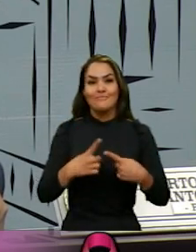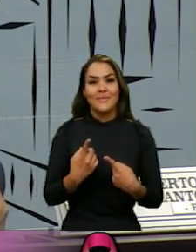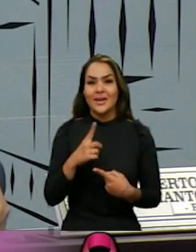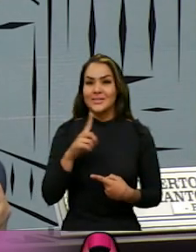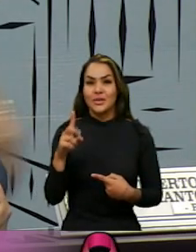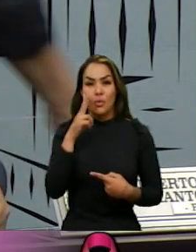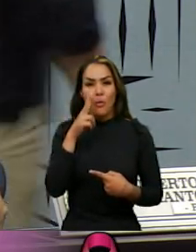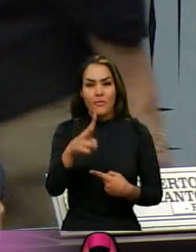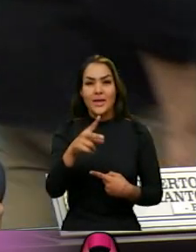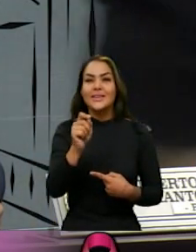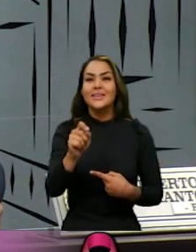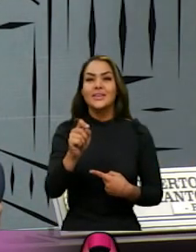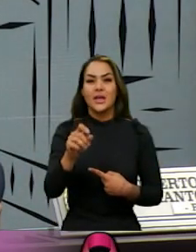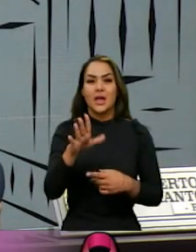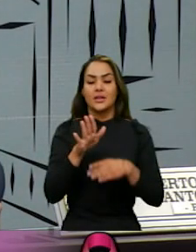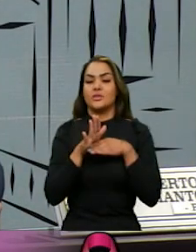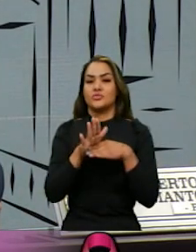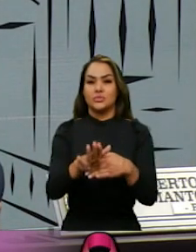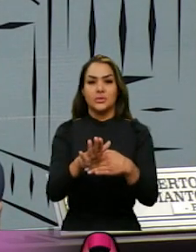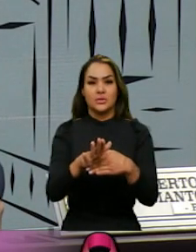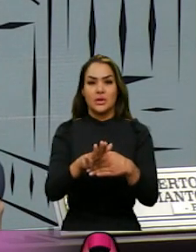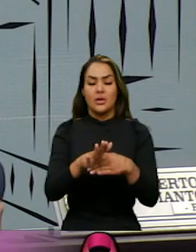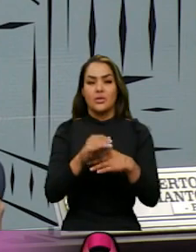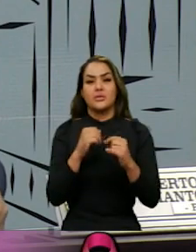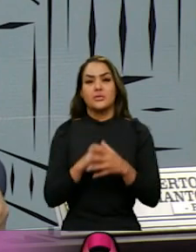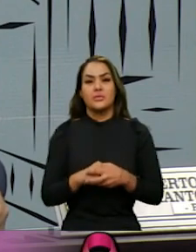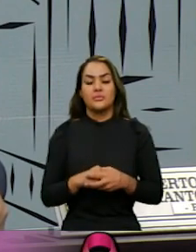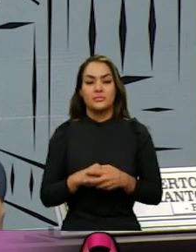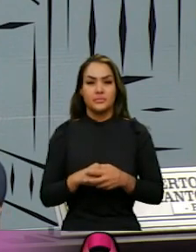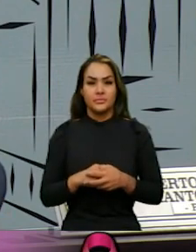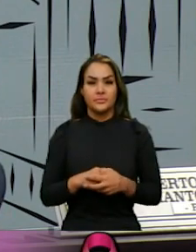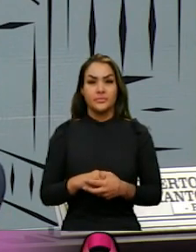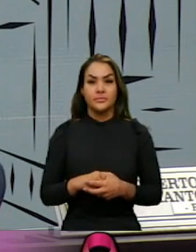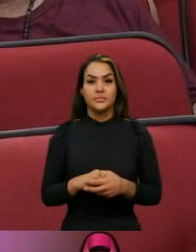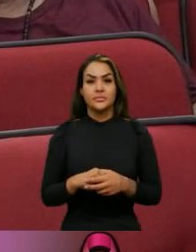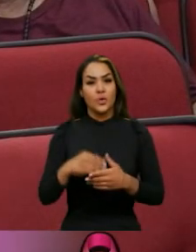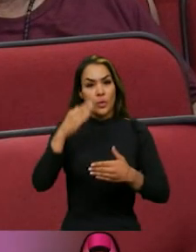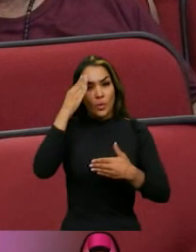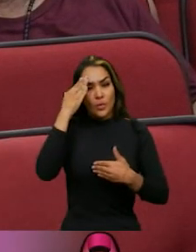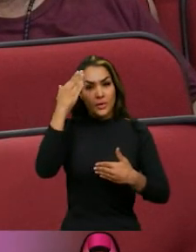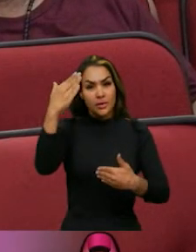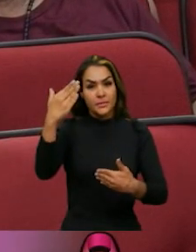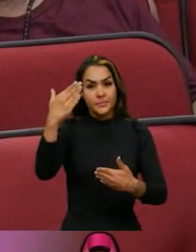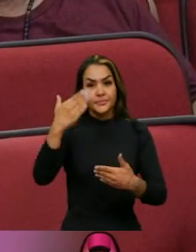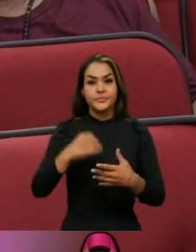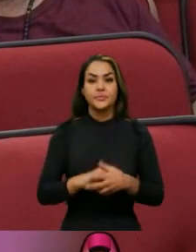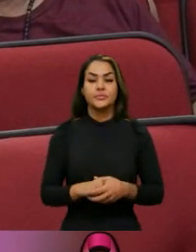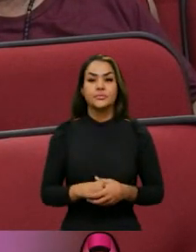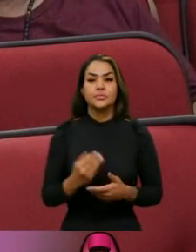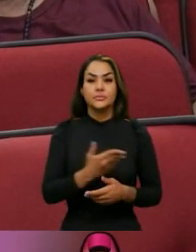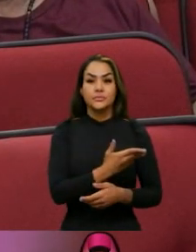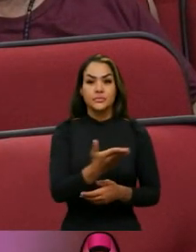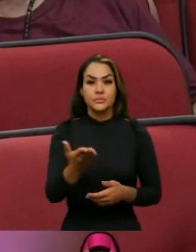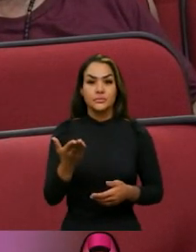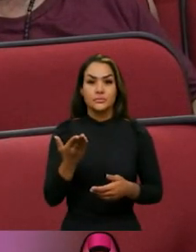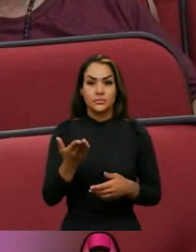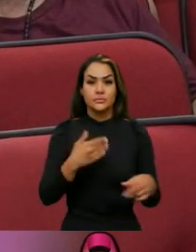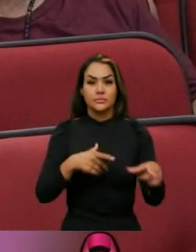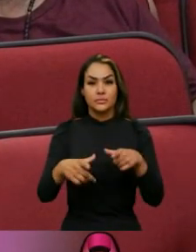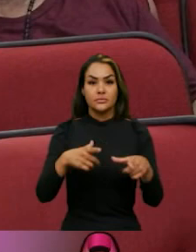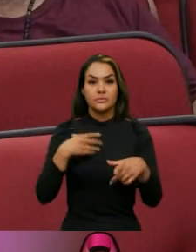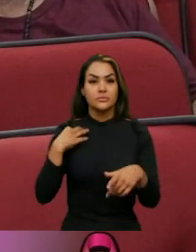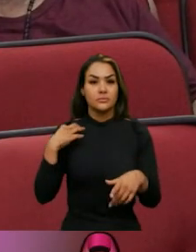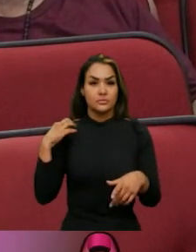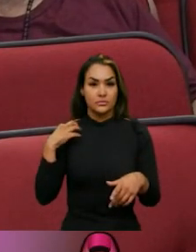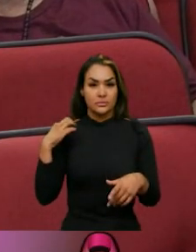quem. Então, é muito bonito. Parabéns mais uma vez e volto a dizer, muito obrigado por vocês fazerem isso